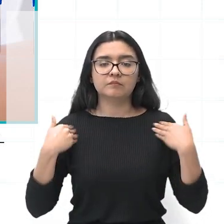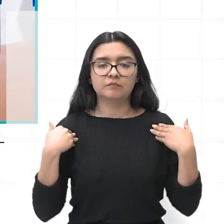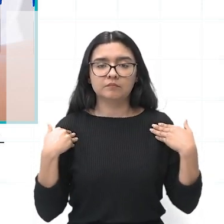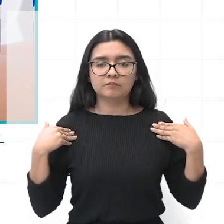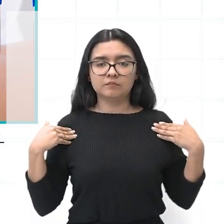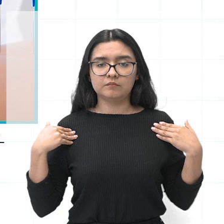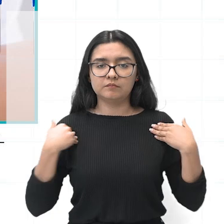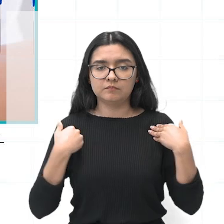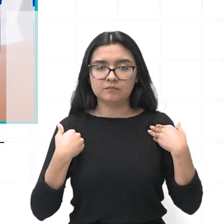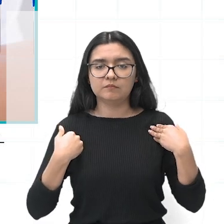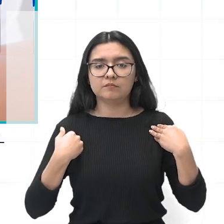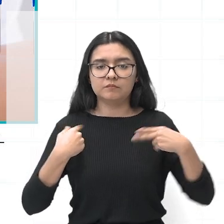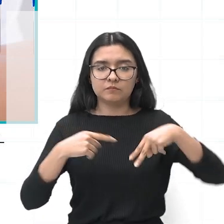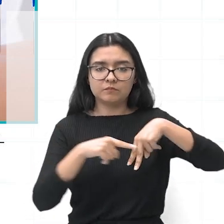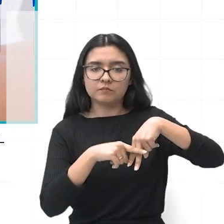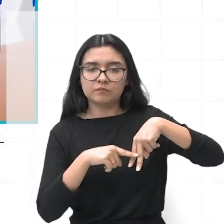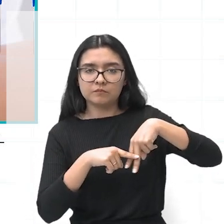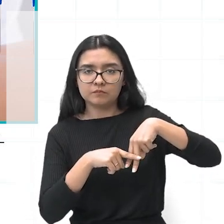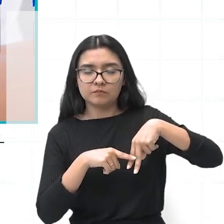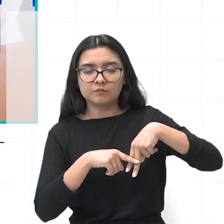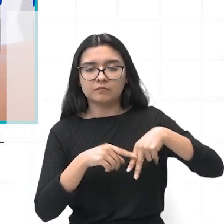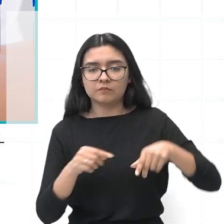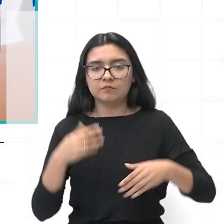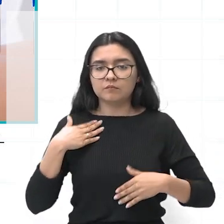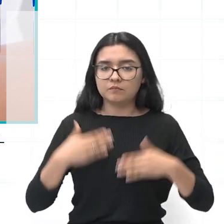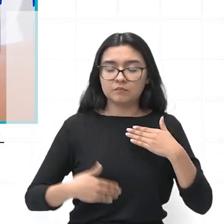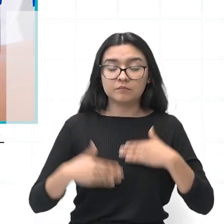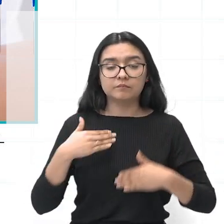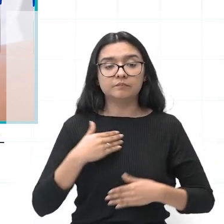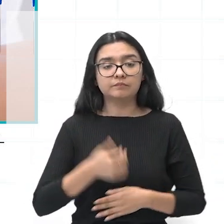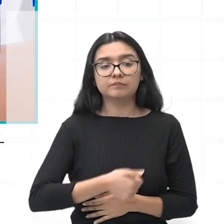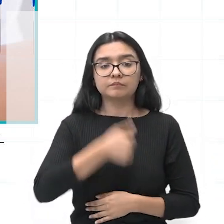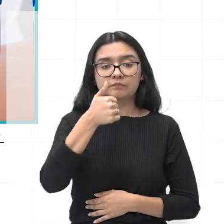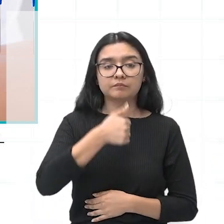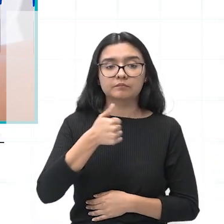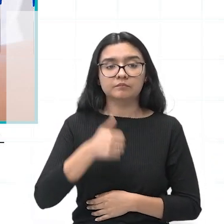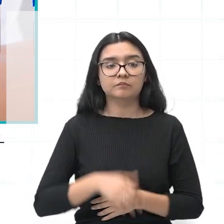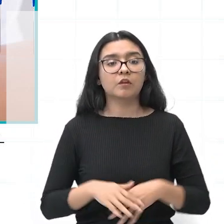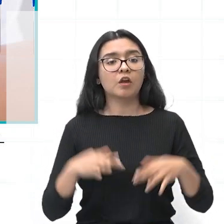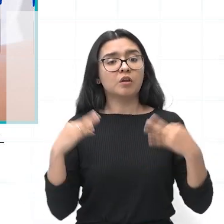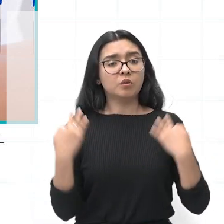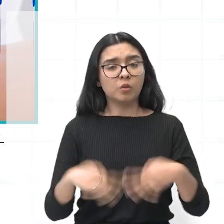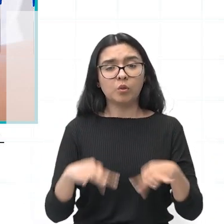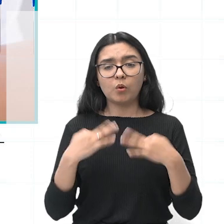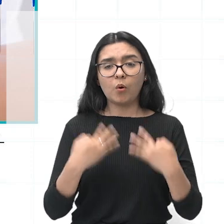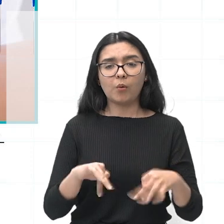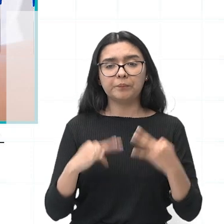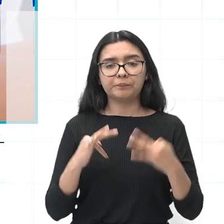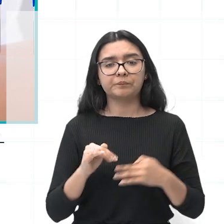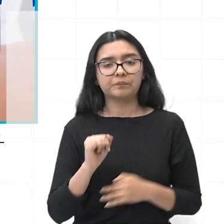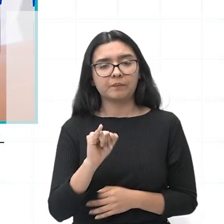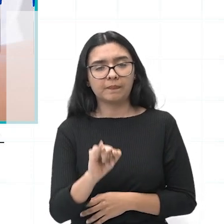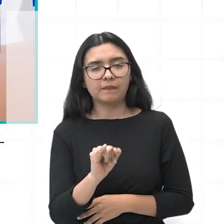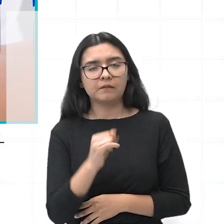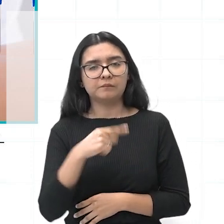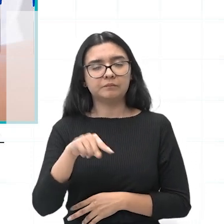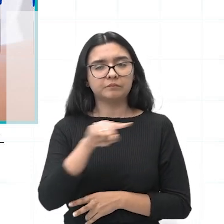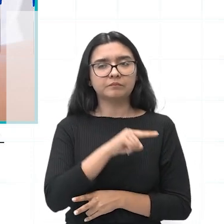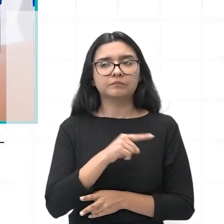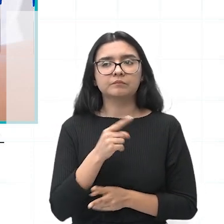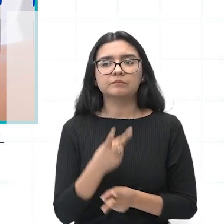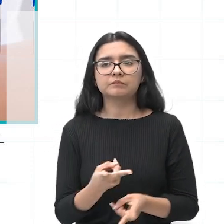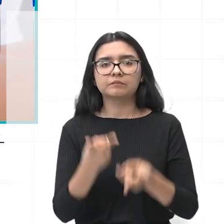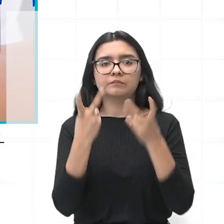posturais ali do joelho, dos pés para o nosso corpo. O primeiro deles é a dor. Se a gente parar para